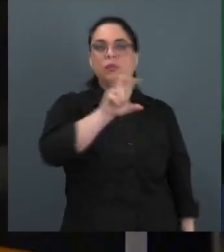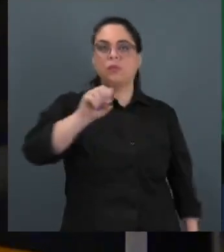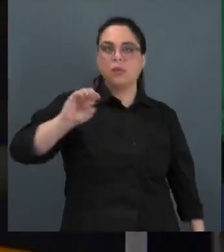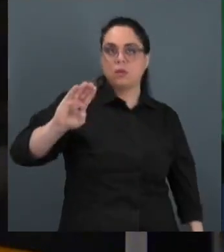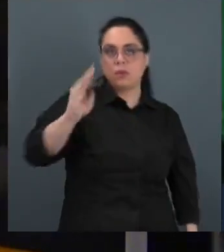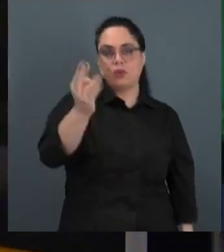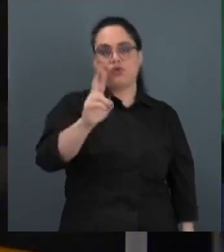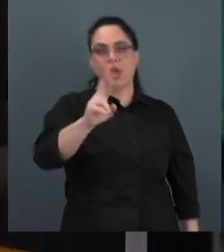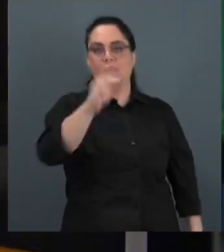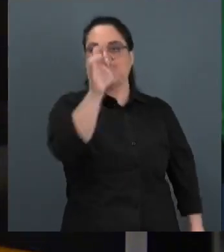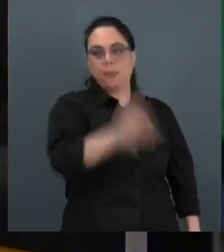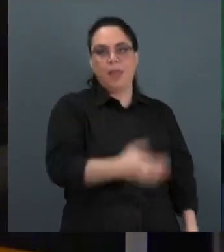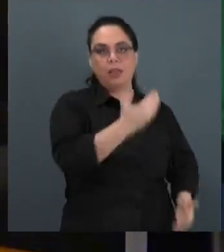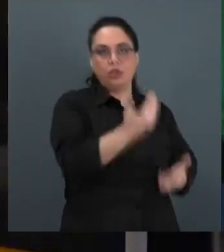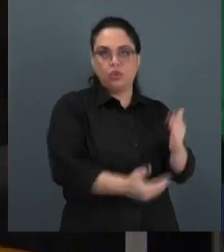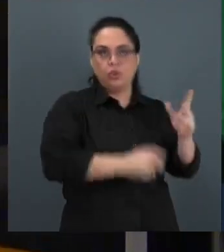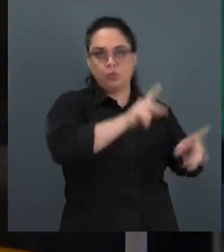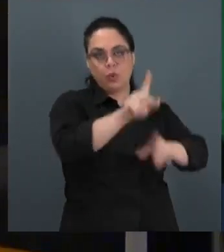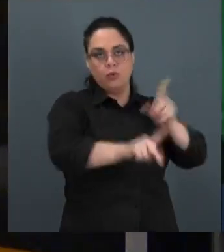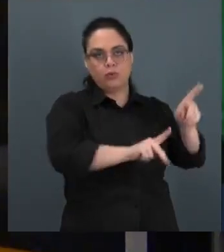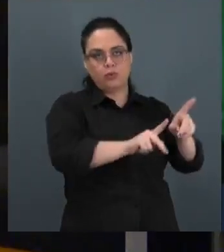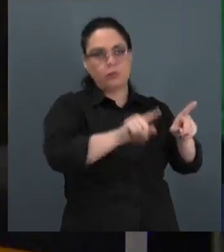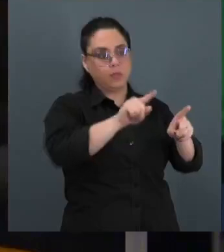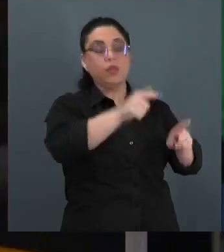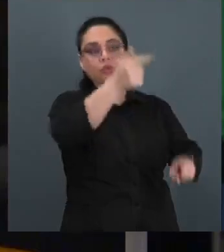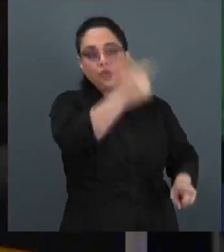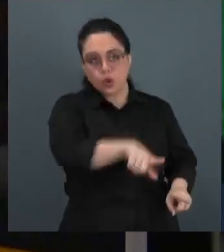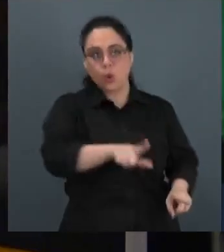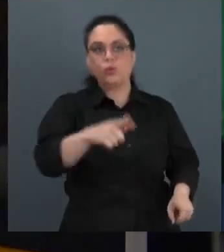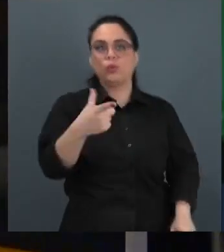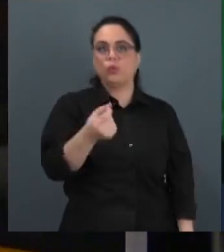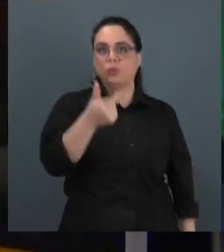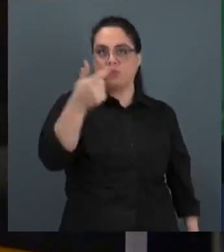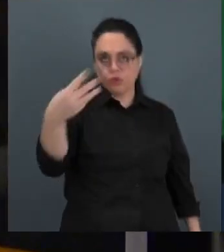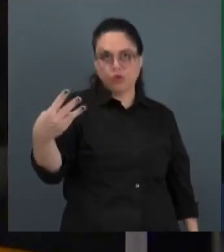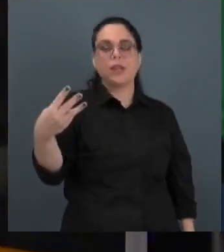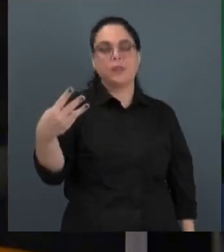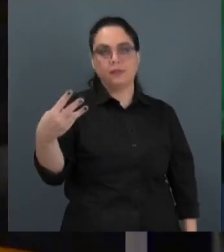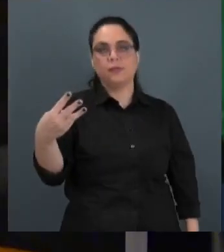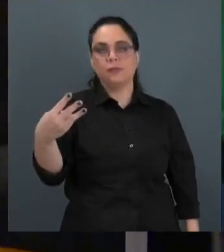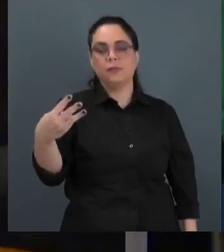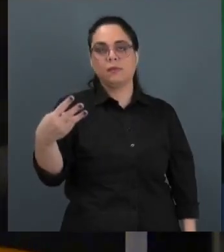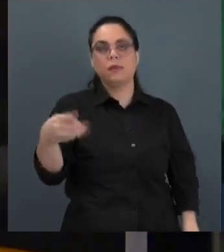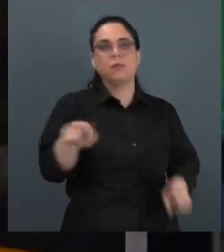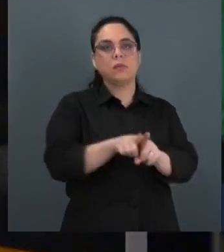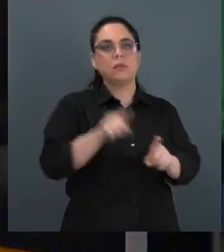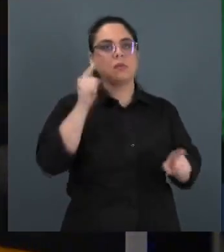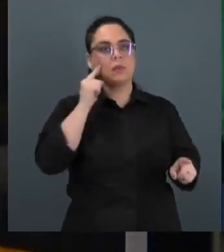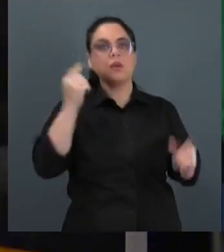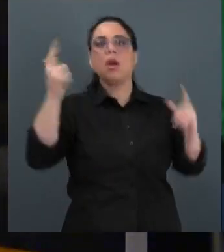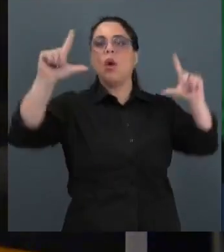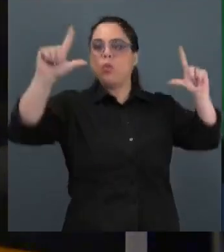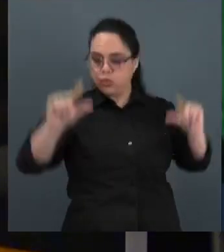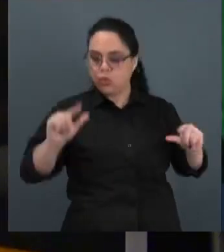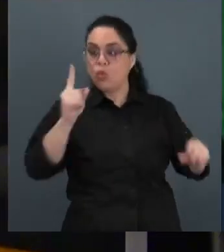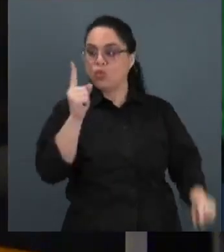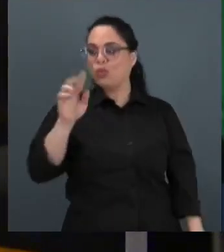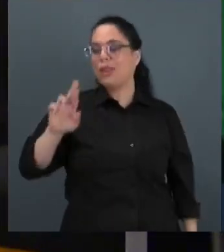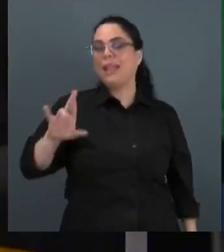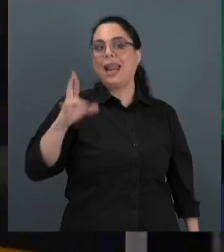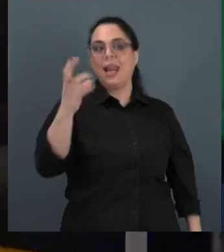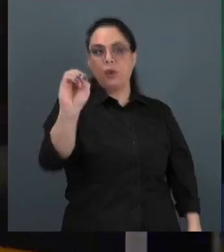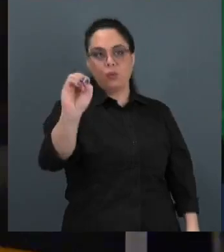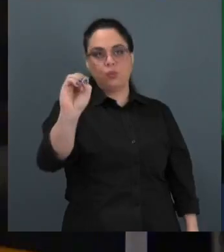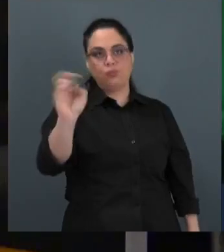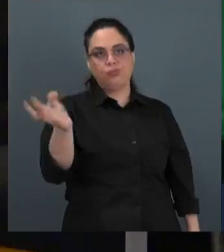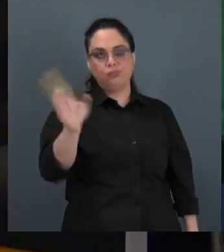de reais. Isso se repetiu em 23. Então nós temos 1 trilhão de reais que o